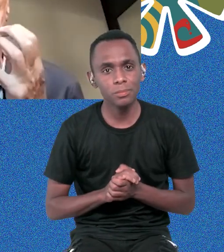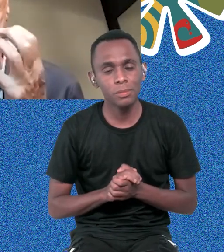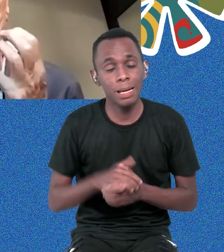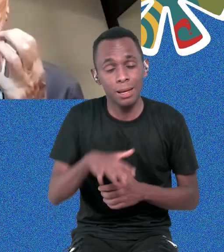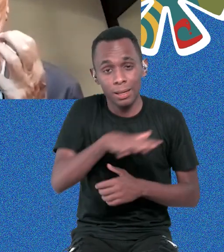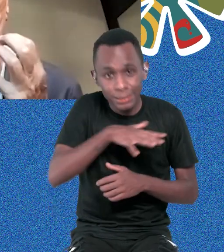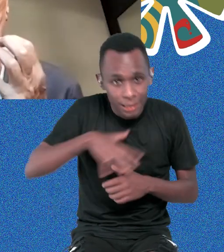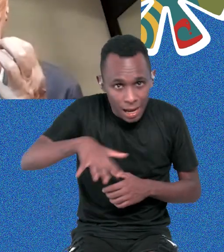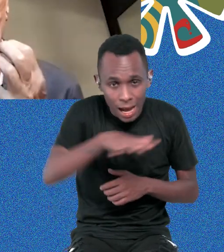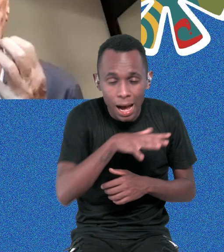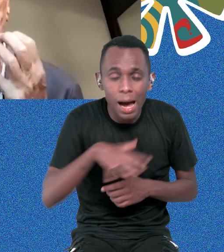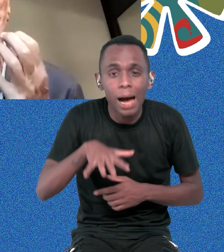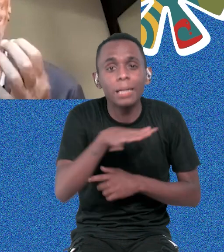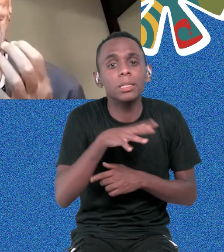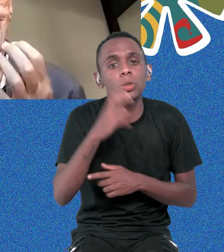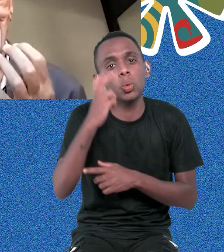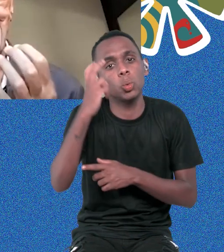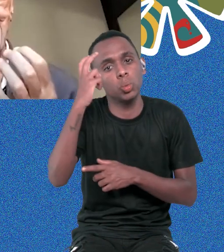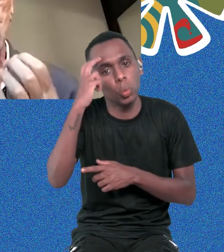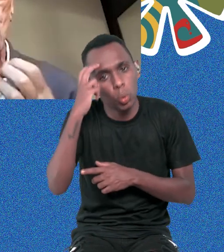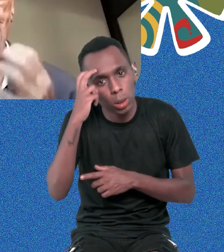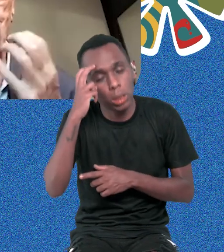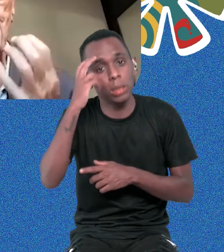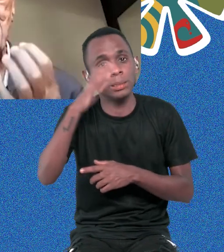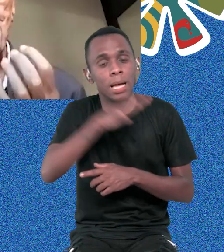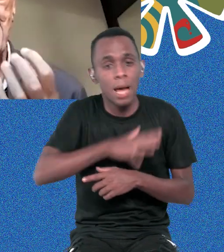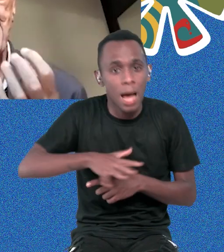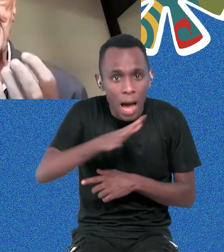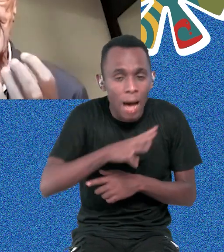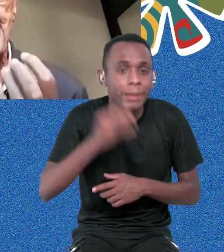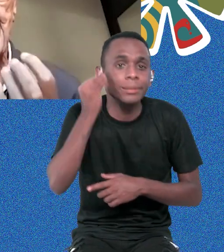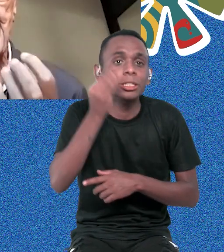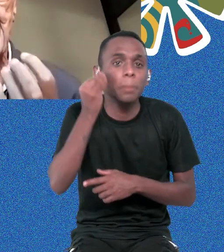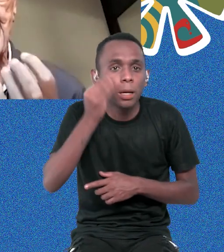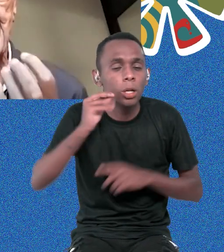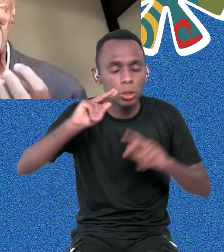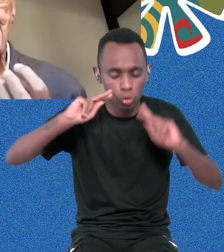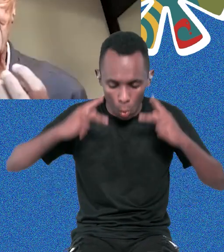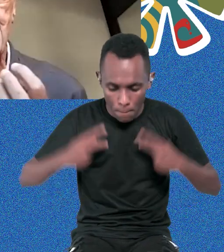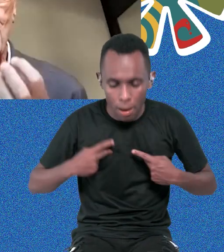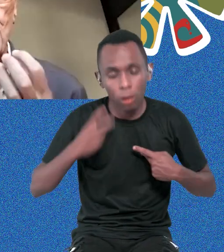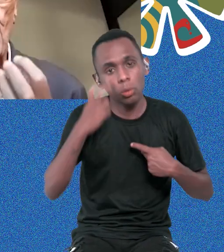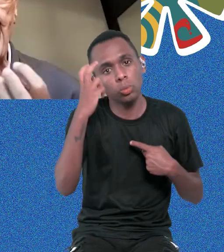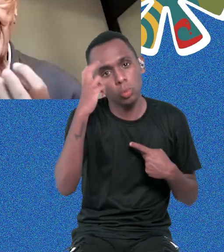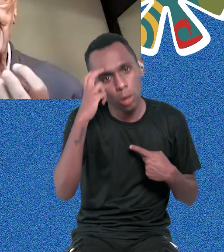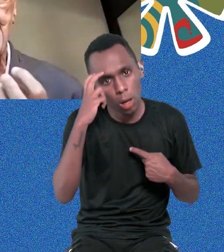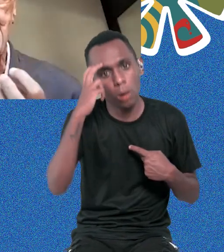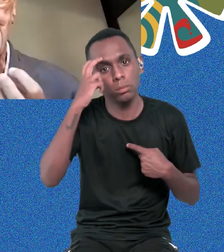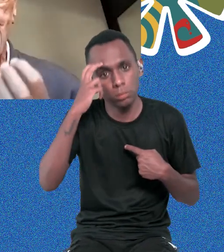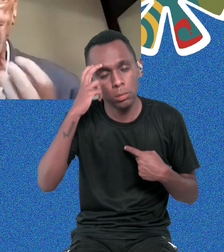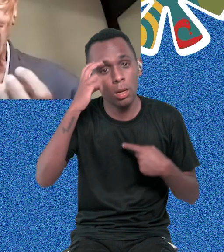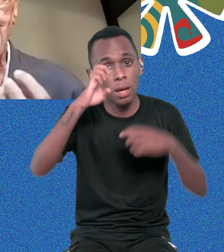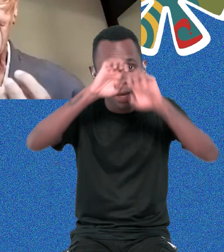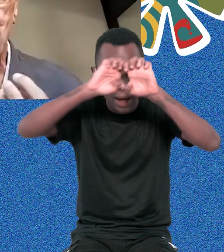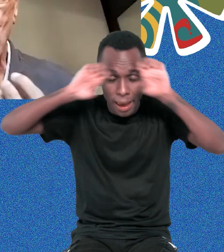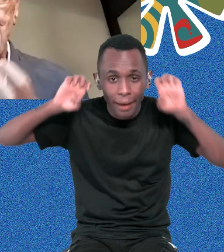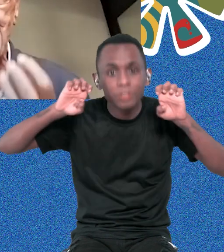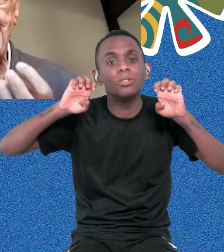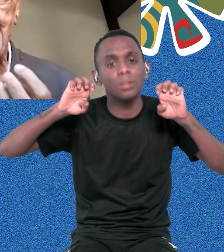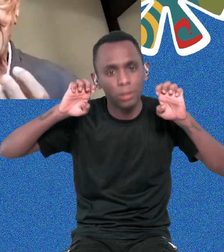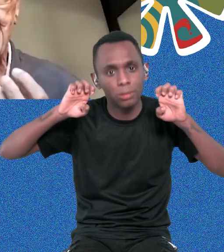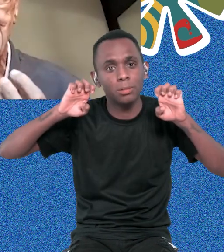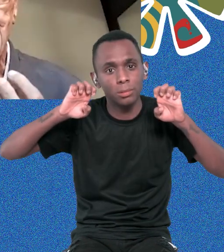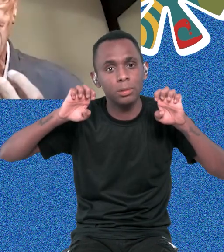o campo da cultura, o campo das identidades, o campo das vivências humanas, culturais, éticas